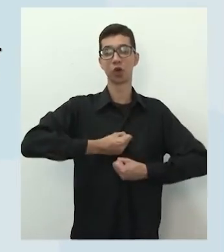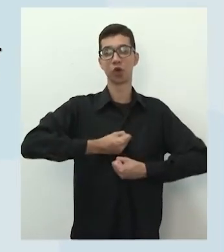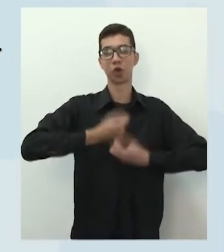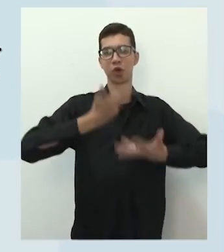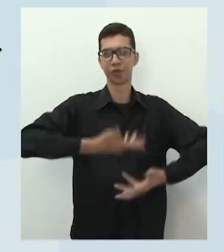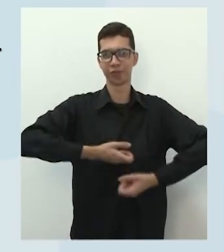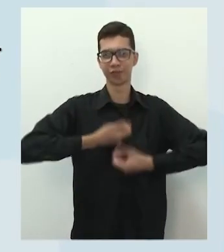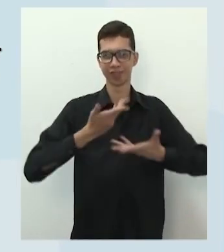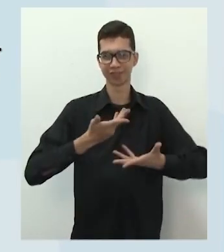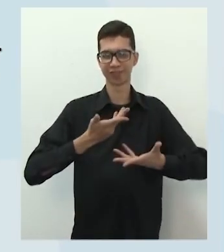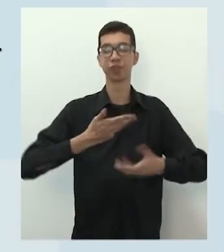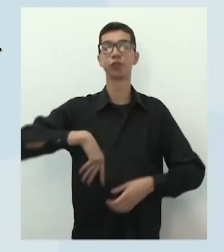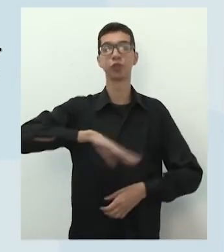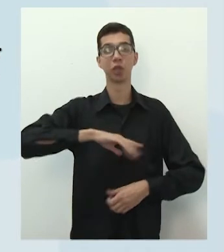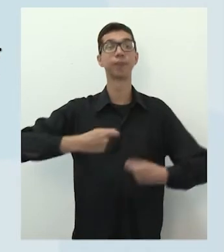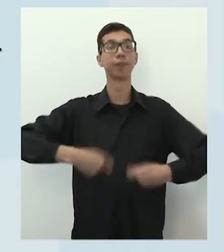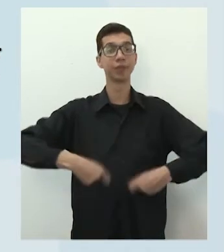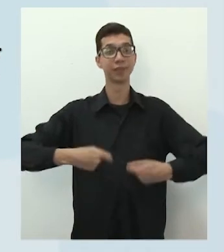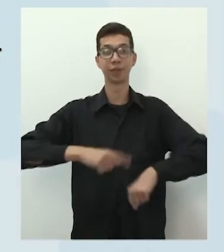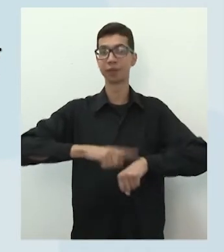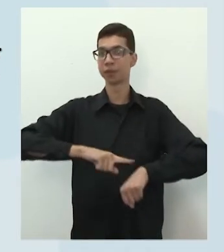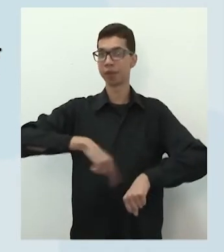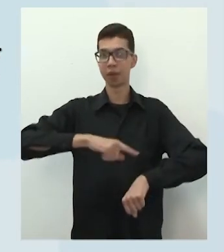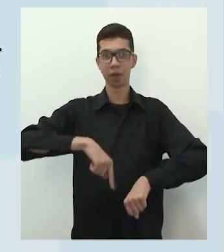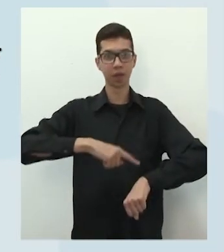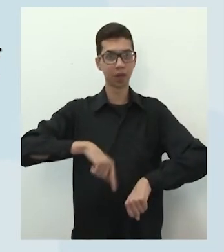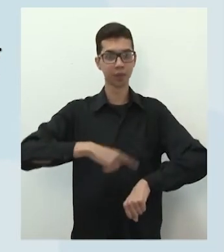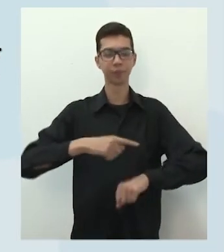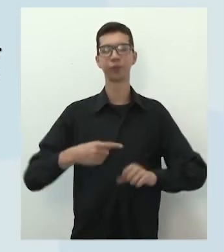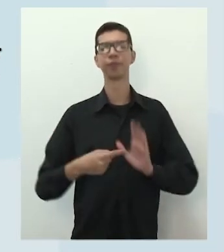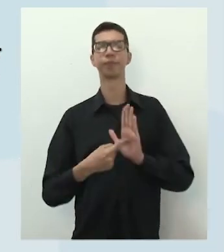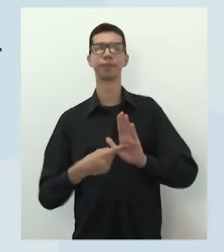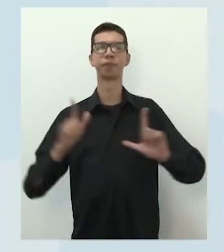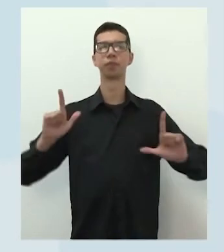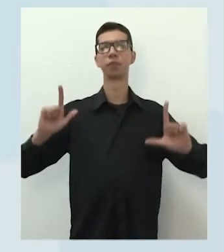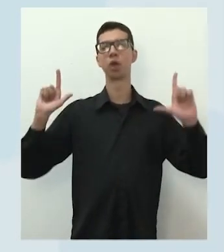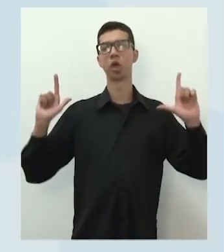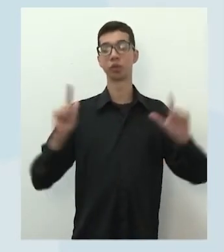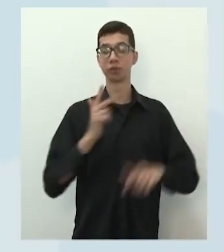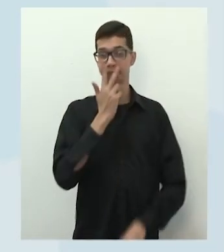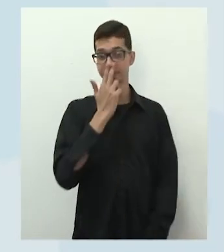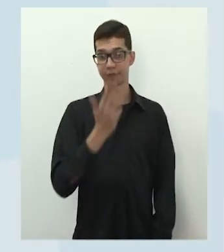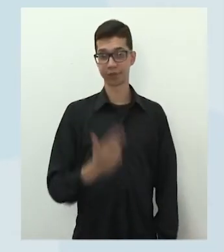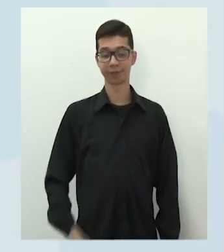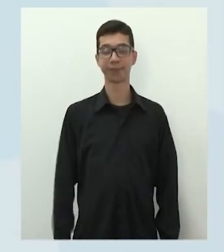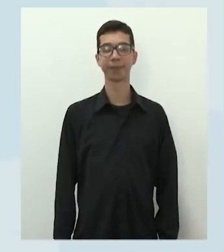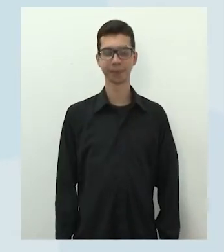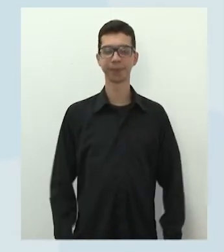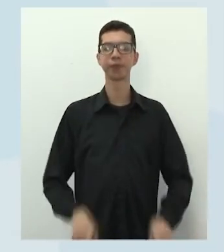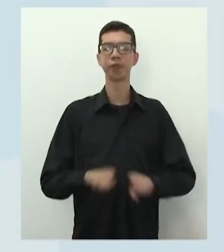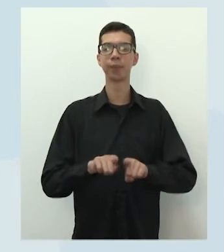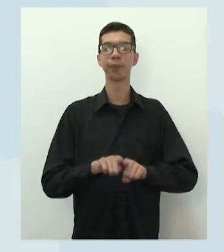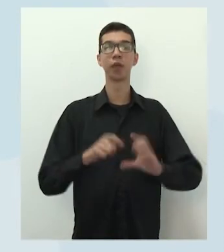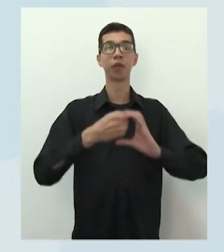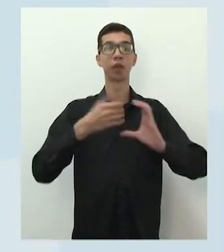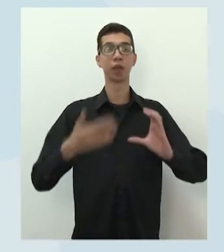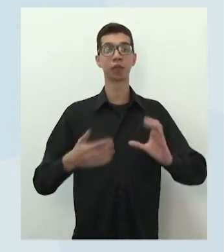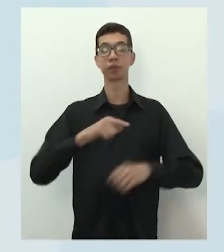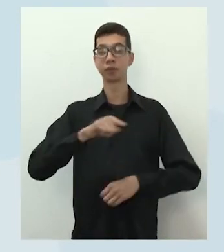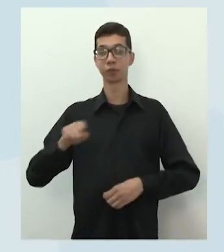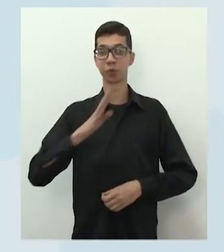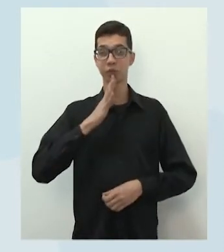família que está longe. Verdade, mas não é só isso. Dá uma olhada no que mostrou essa pesquisa. 80% era realmente para